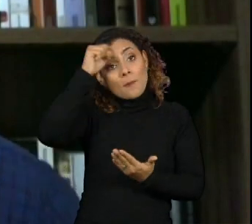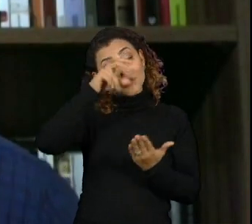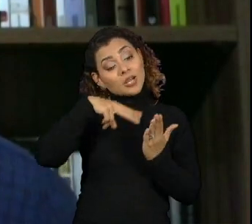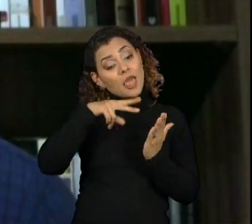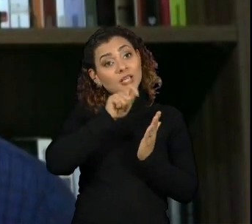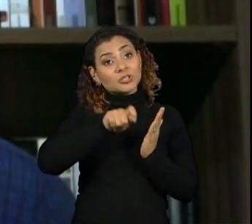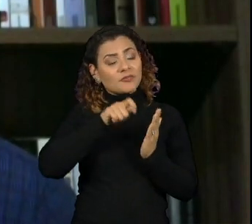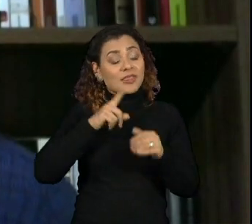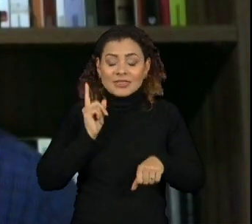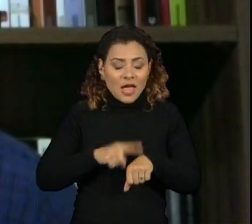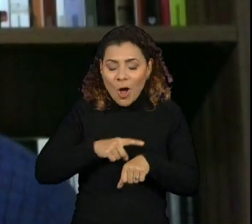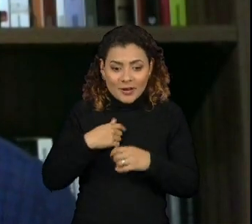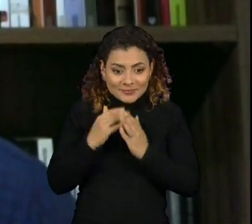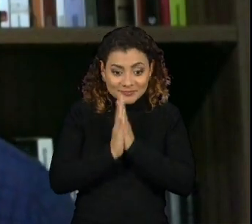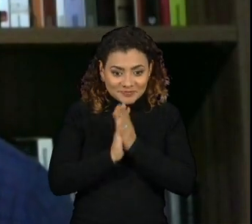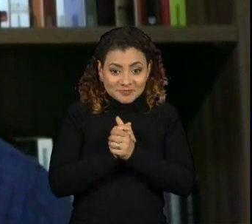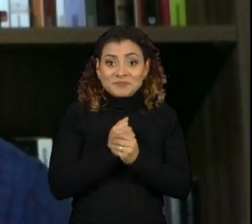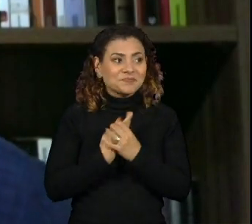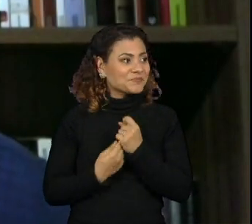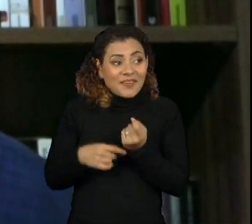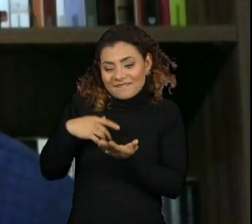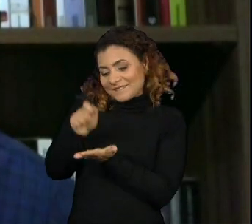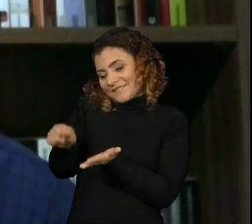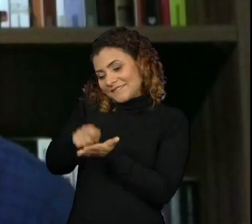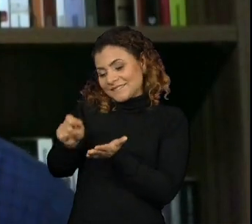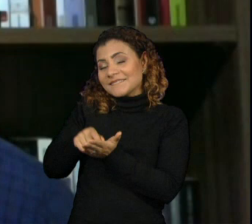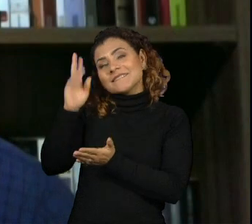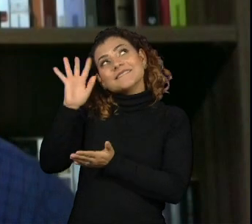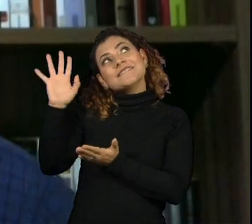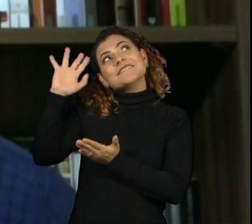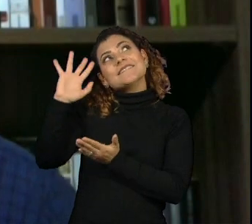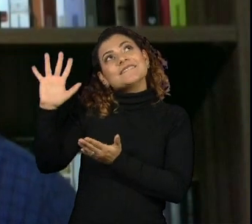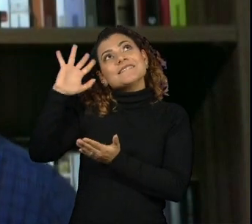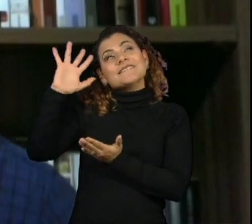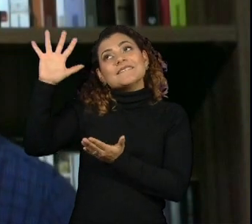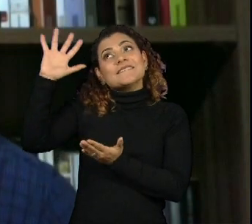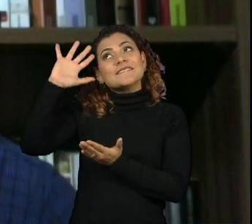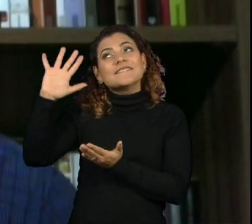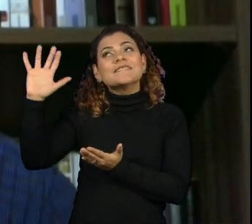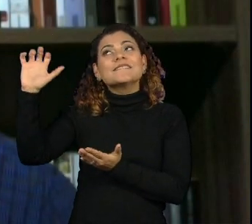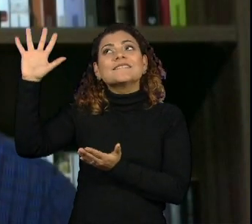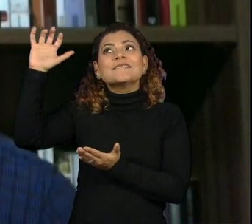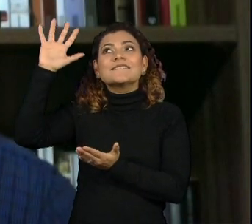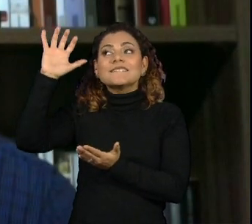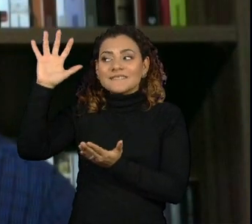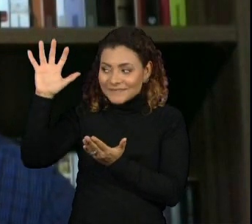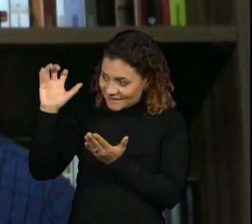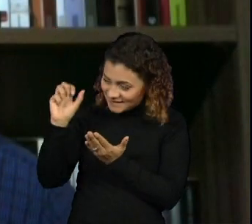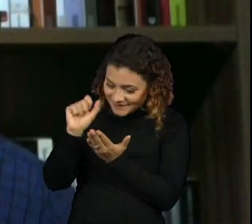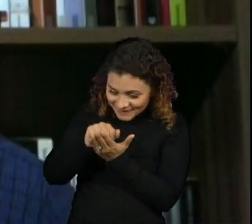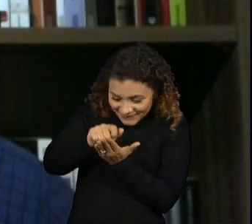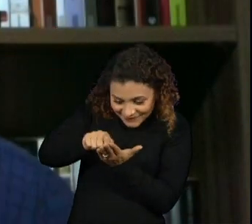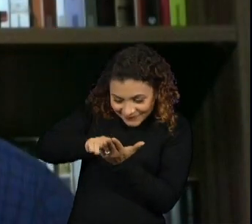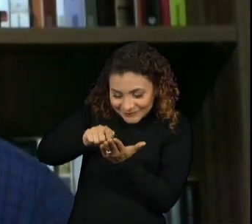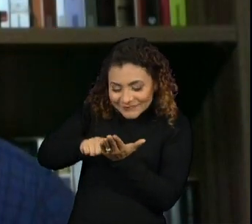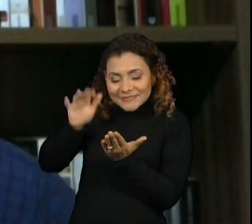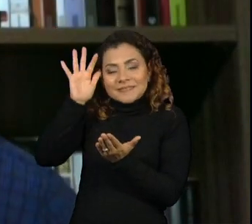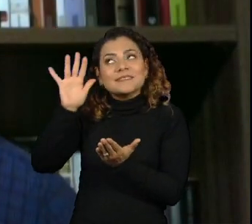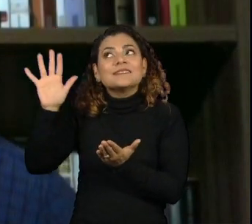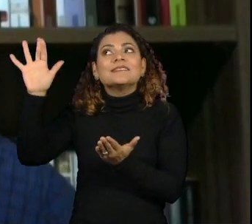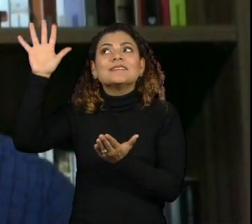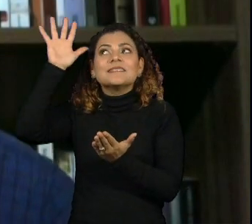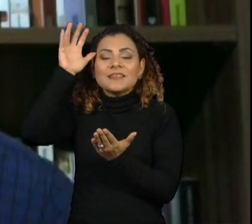escrever, imediatamente eu já escrevia histórias, já imaginava histórias, e essa vida de criação e imaginação nunca